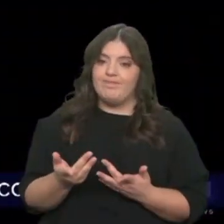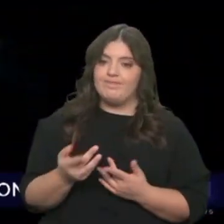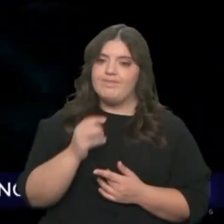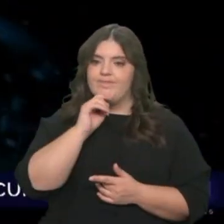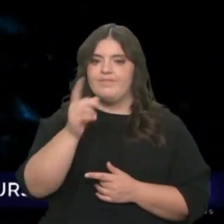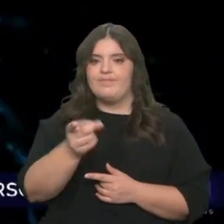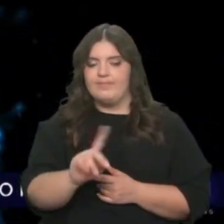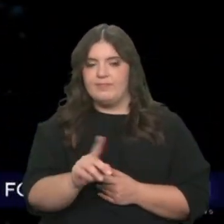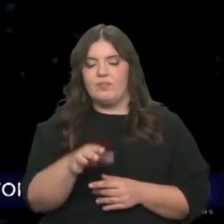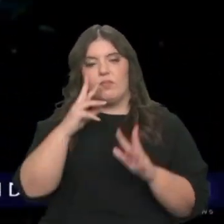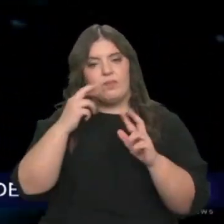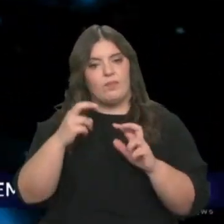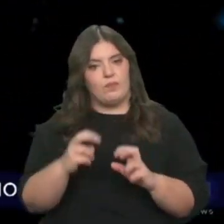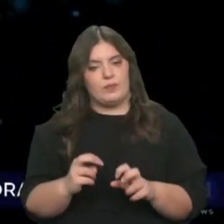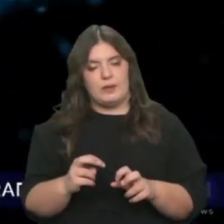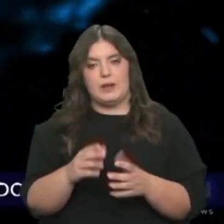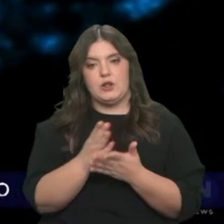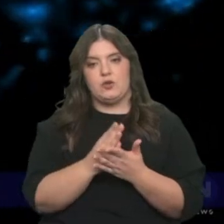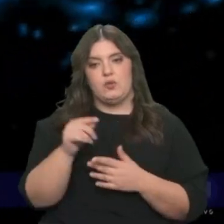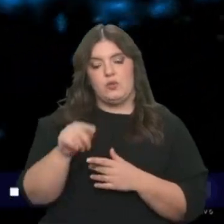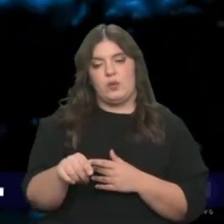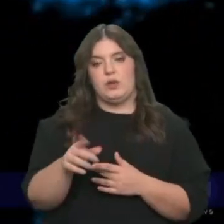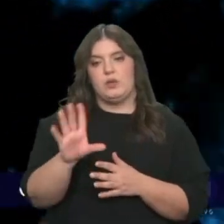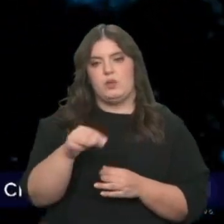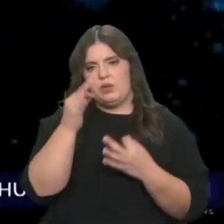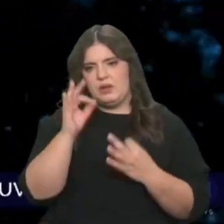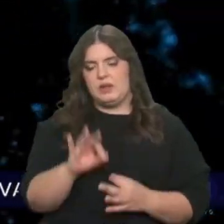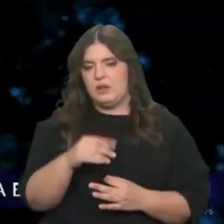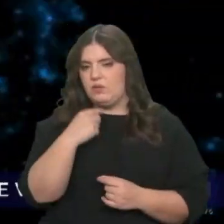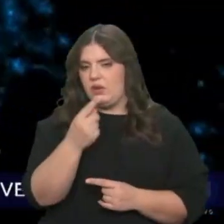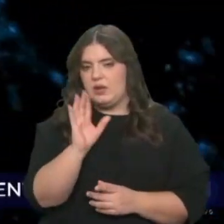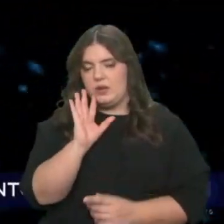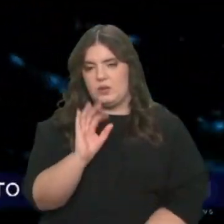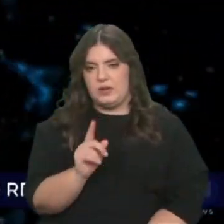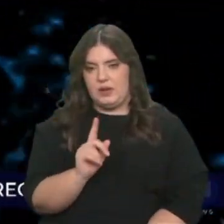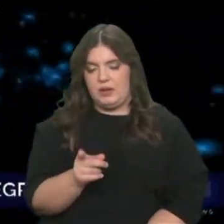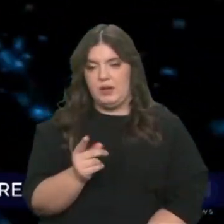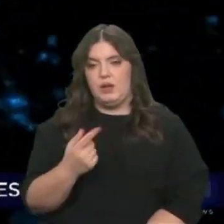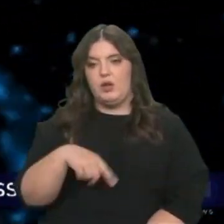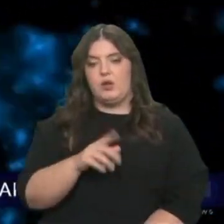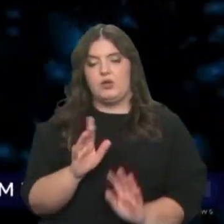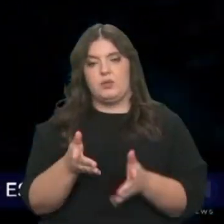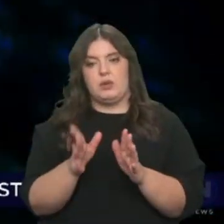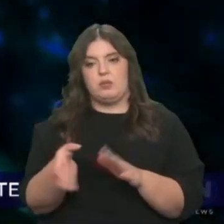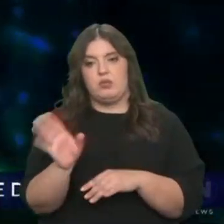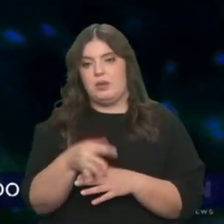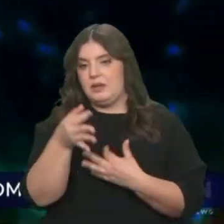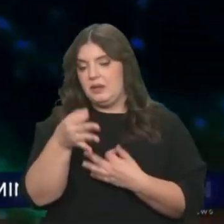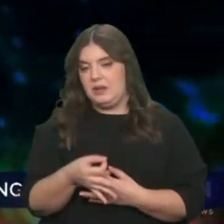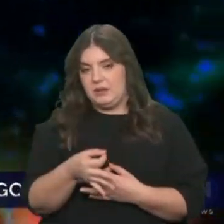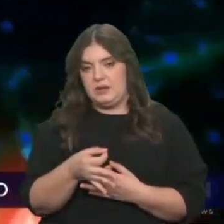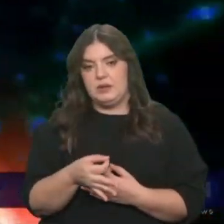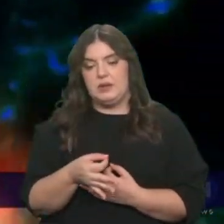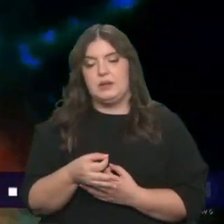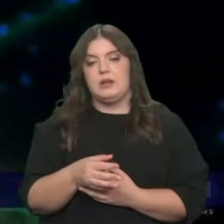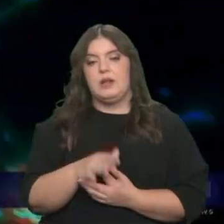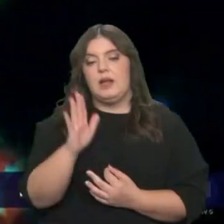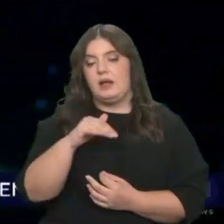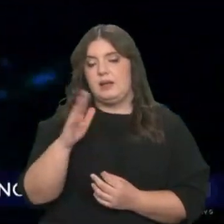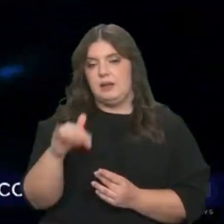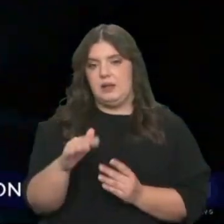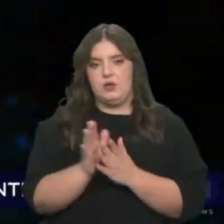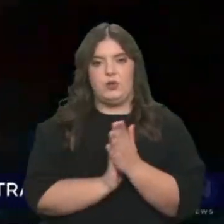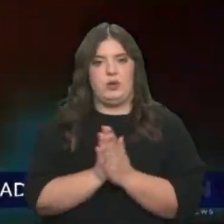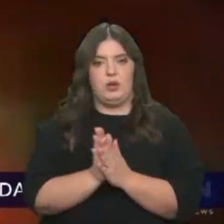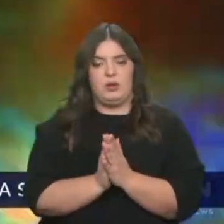não. Os investigadores deste estudo são muito assertivos e dizem o seguinte: nós precisamos ter ainda mais certeza. Em ciência